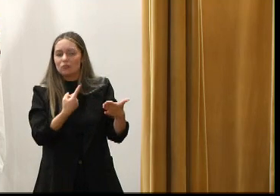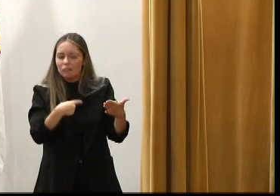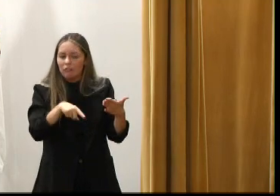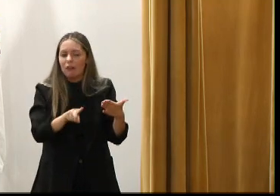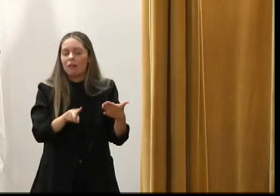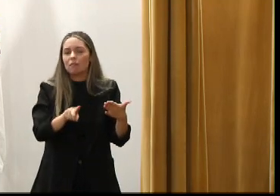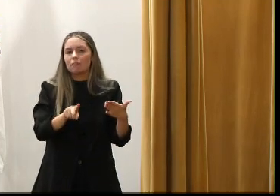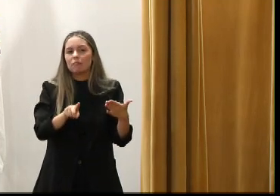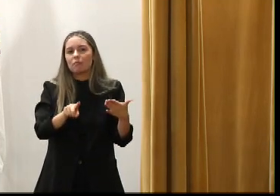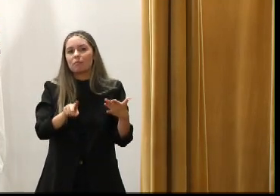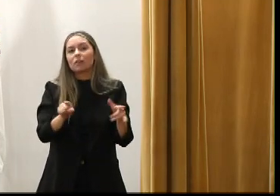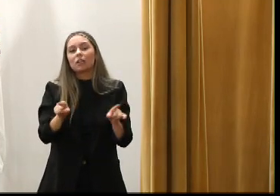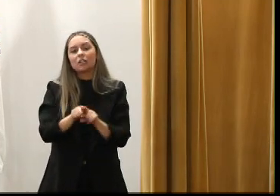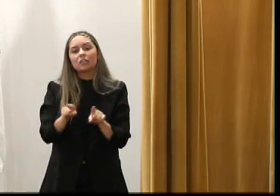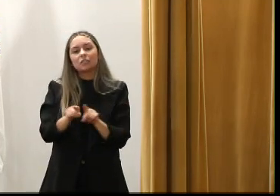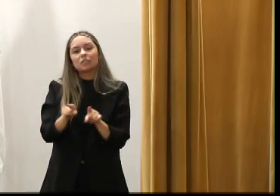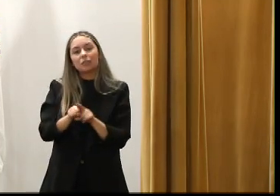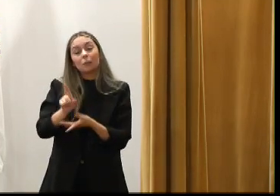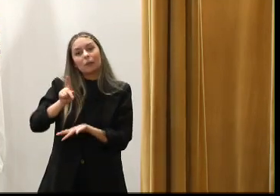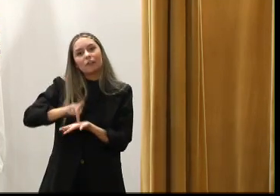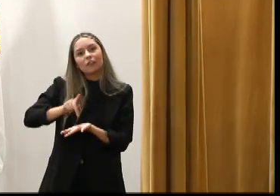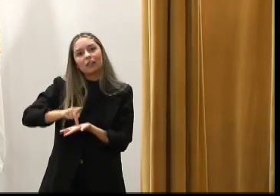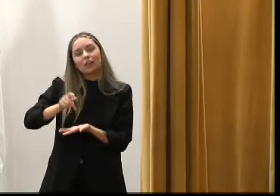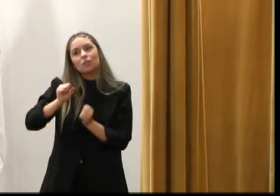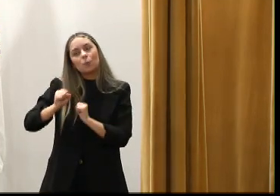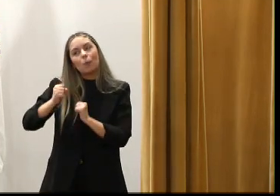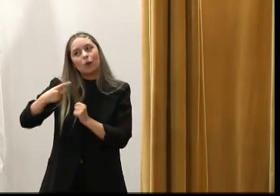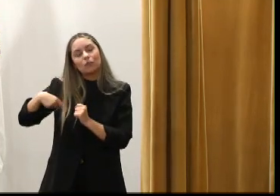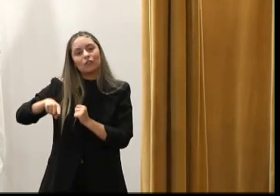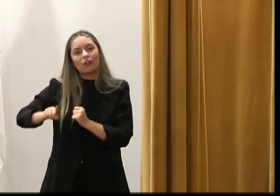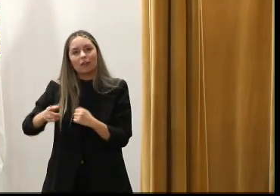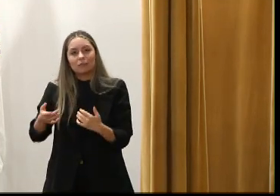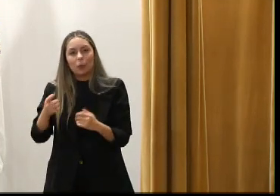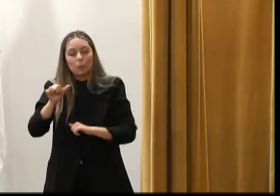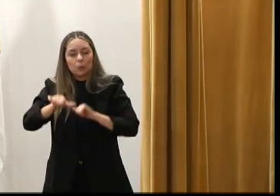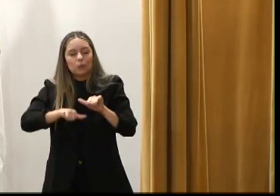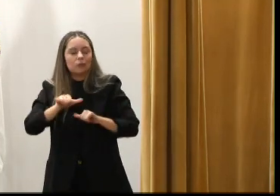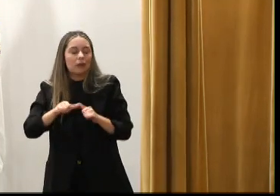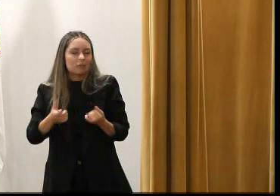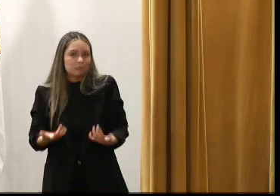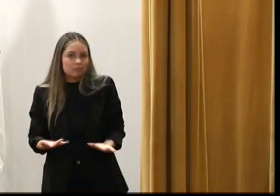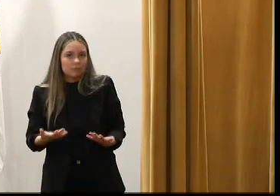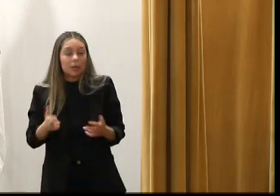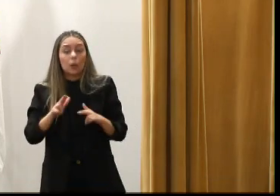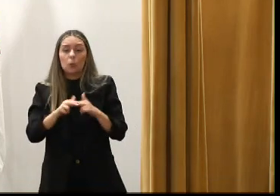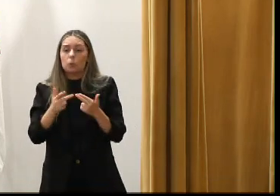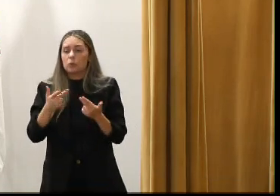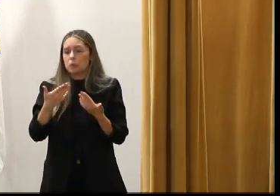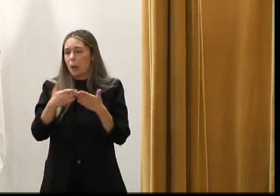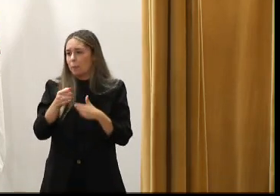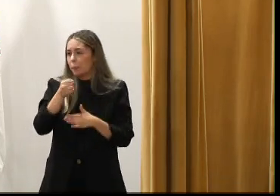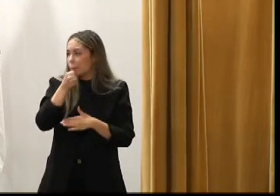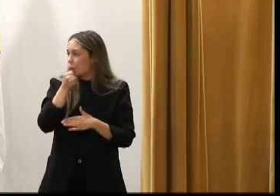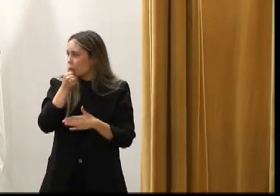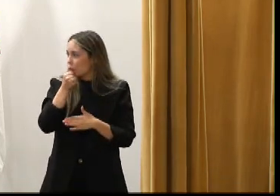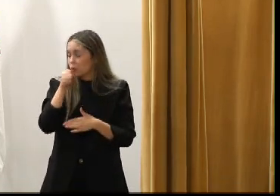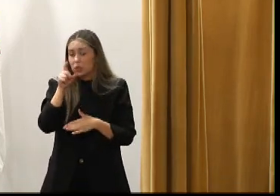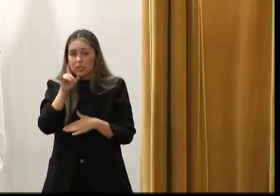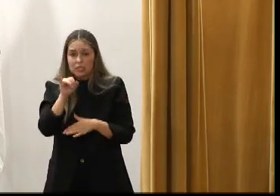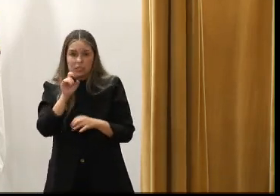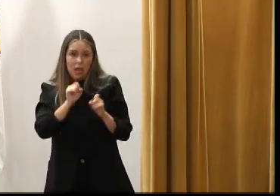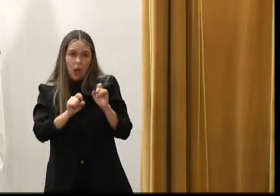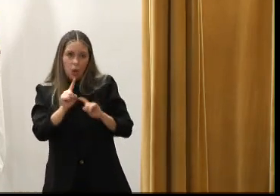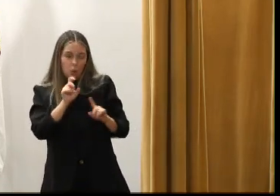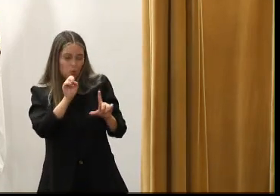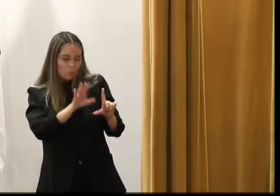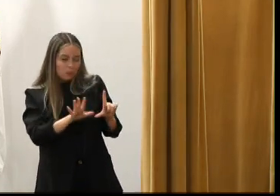que a gente de fato poderia ir, o que a gente pode mudar. Eu deixo o microfone aberto aqui, caso algum dos painelistas